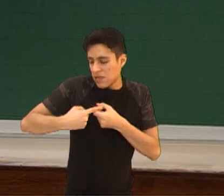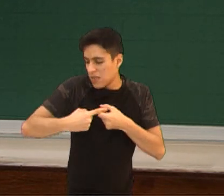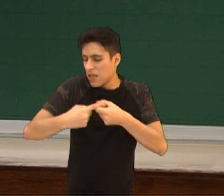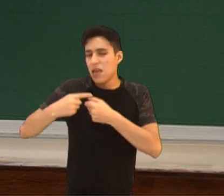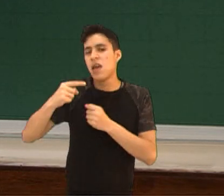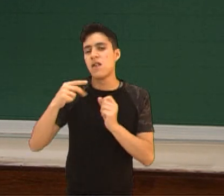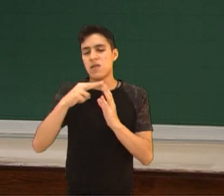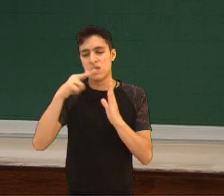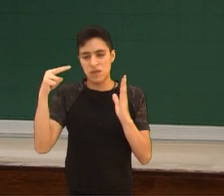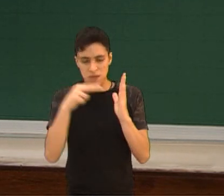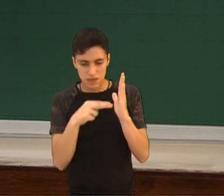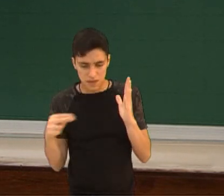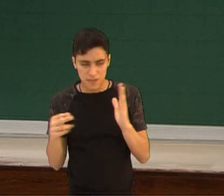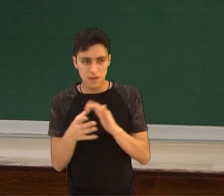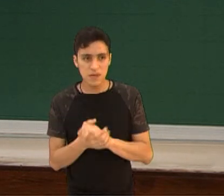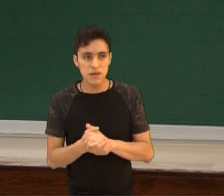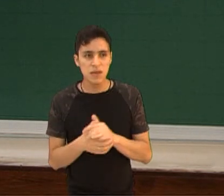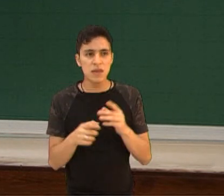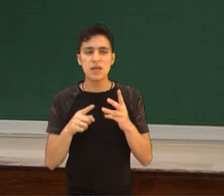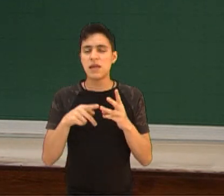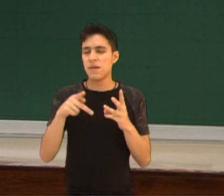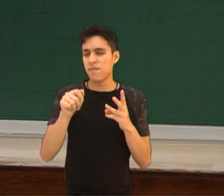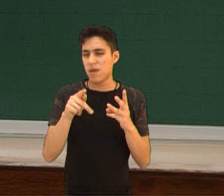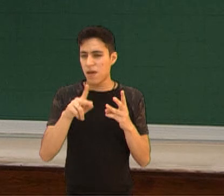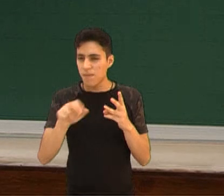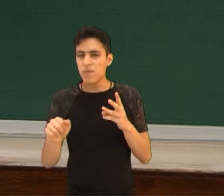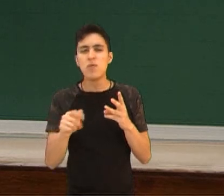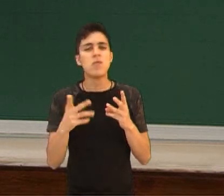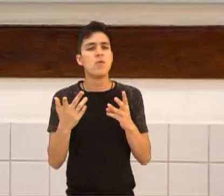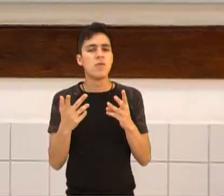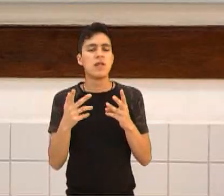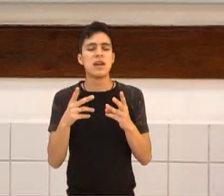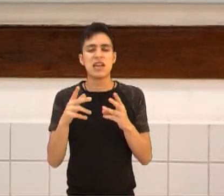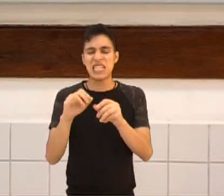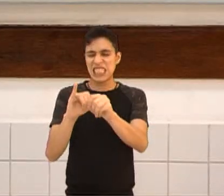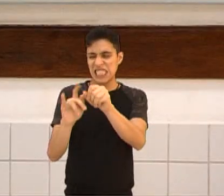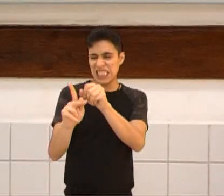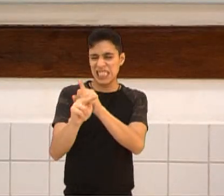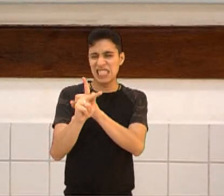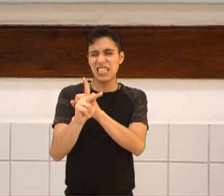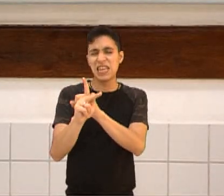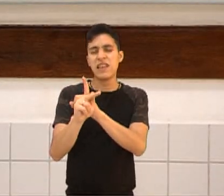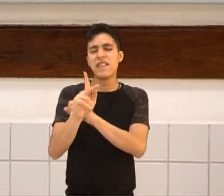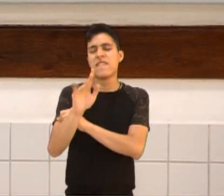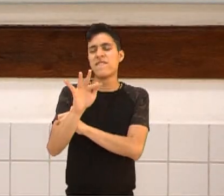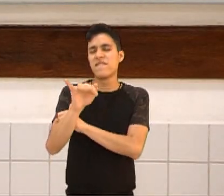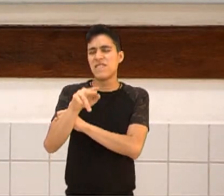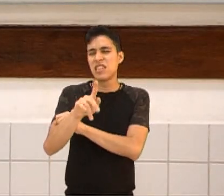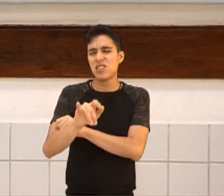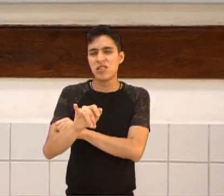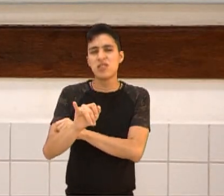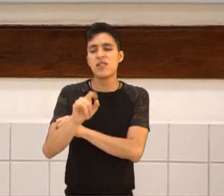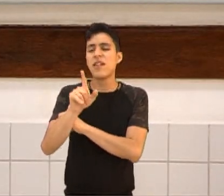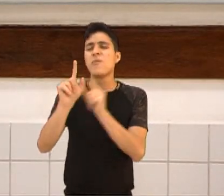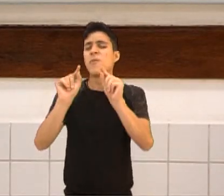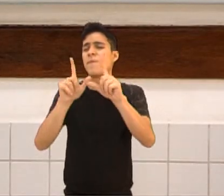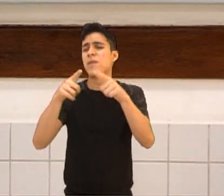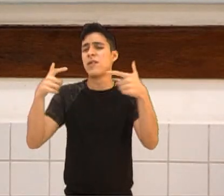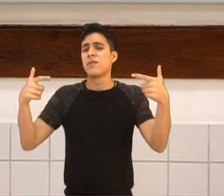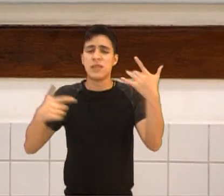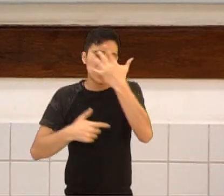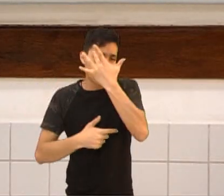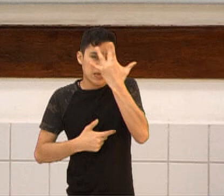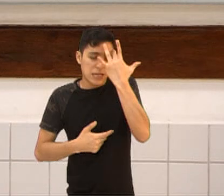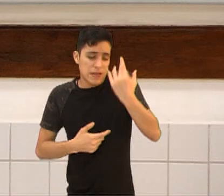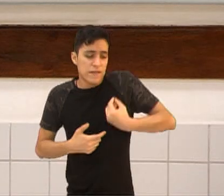Nova Zelândia. Aqui eu tenho Papua Nova Guiné, Ilhas Fiji, onde a maioria da população mora em áreas rurais.